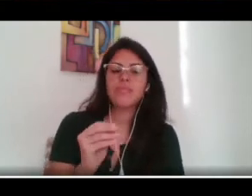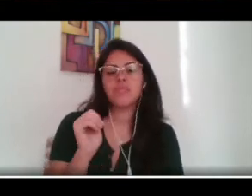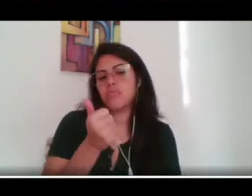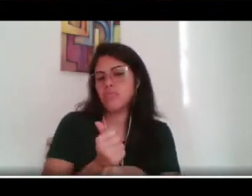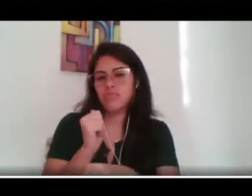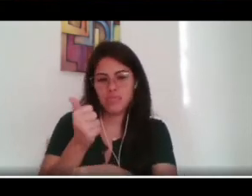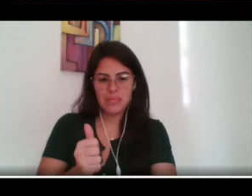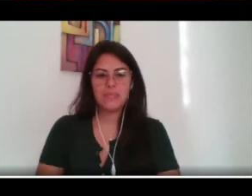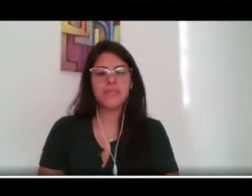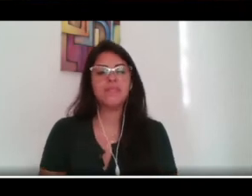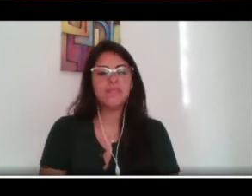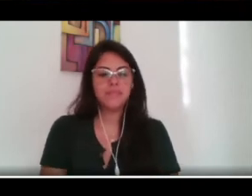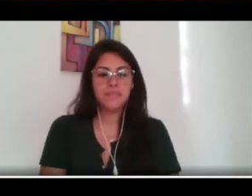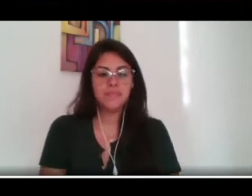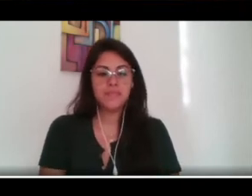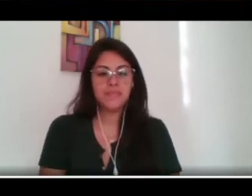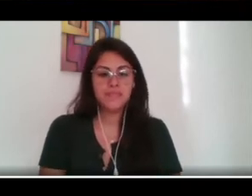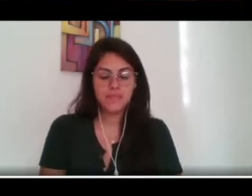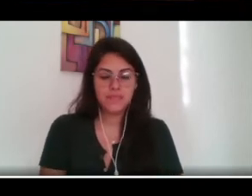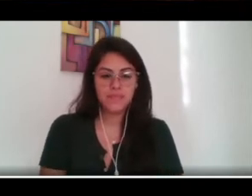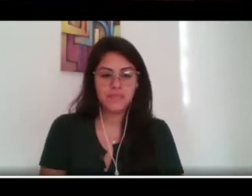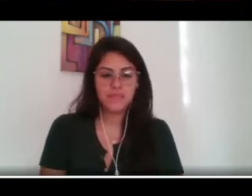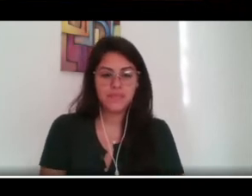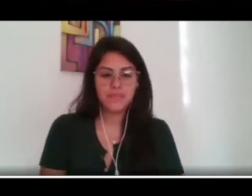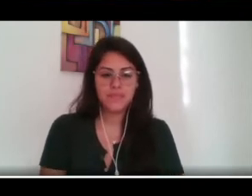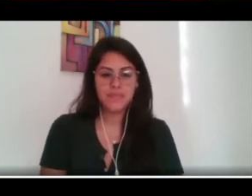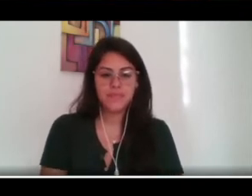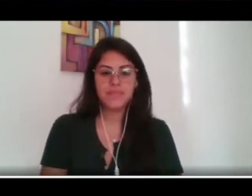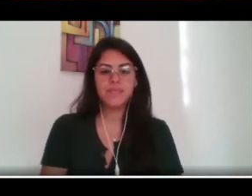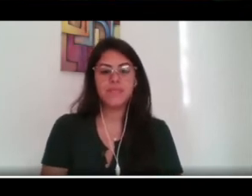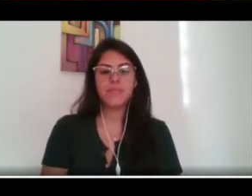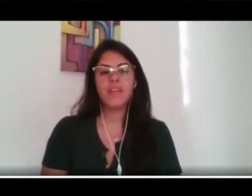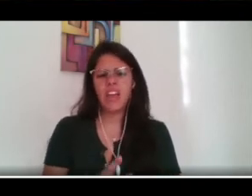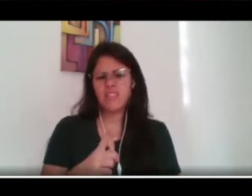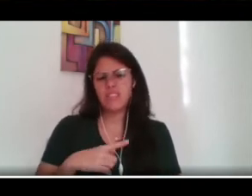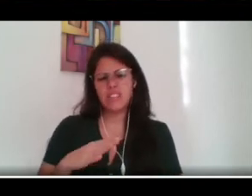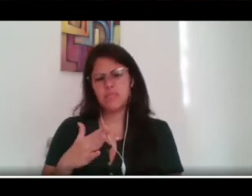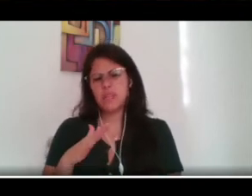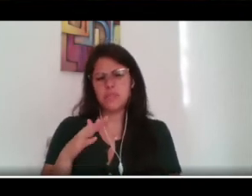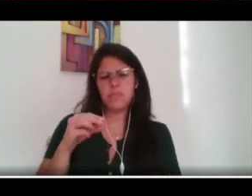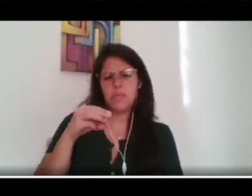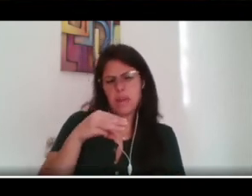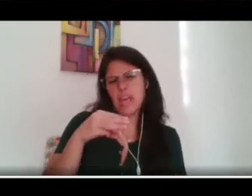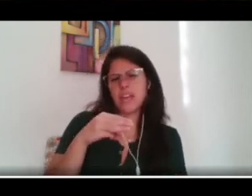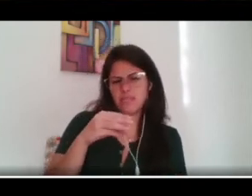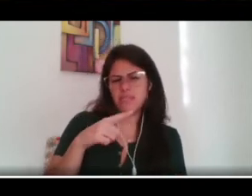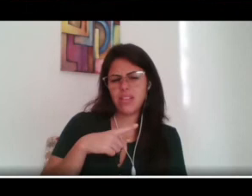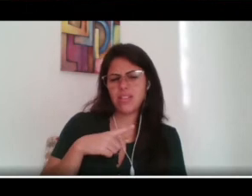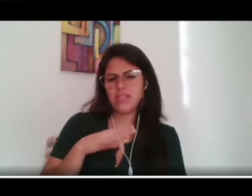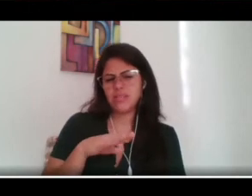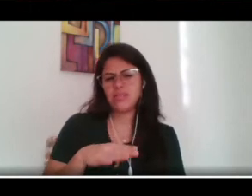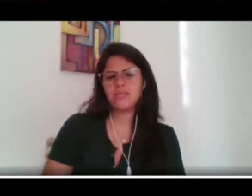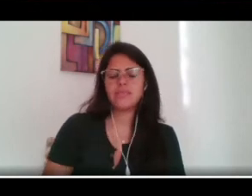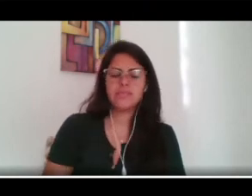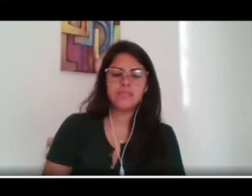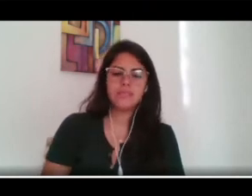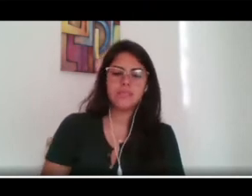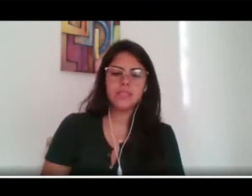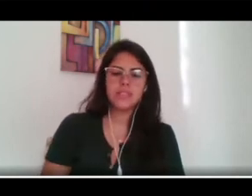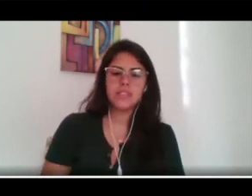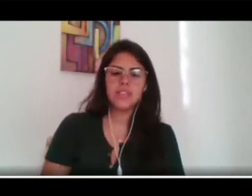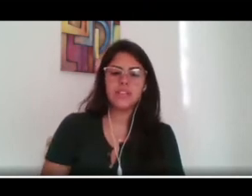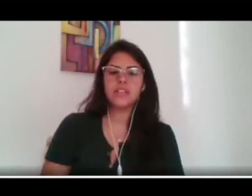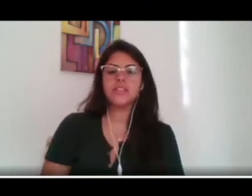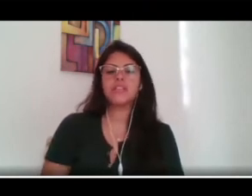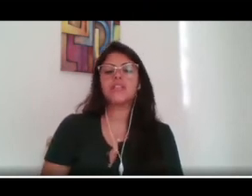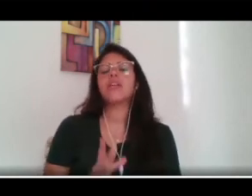alguma coisa em metro aqui, que é 103 metros. Mais ou menos. Indira,